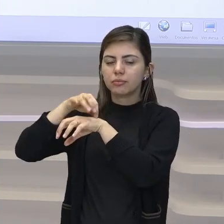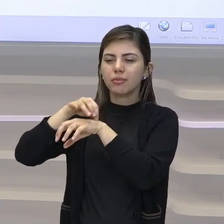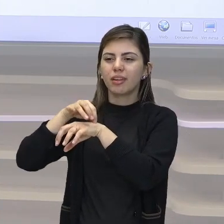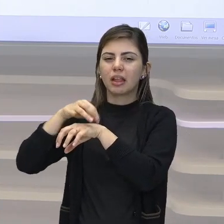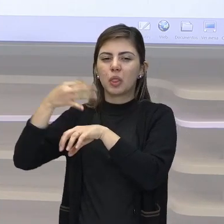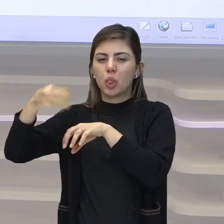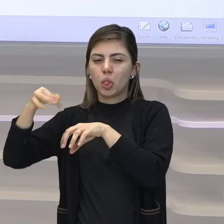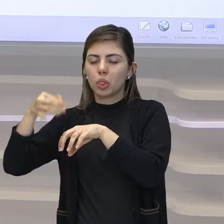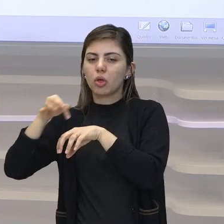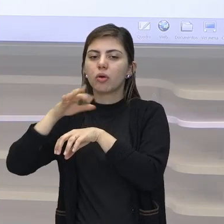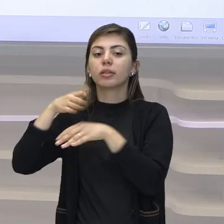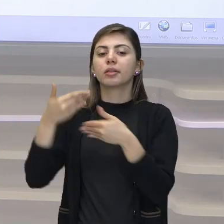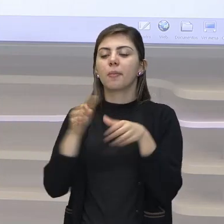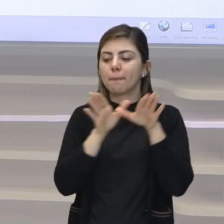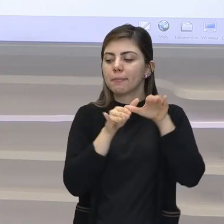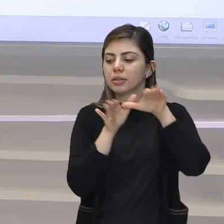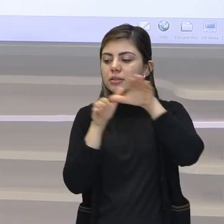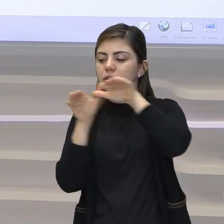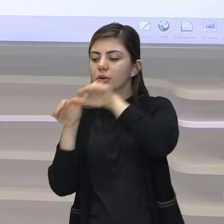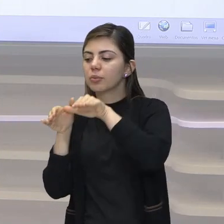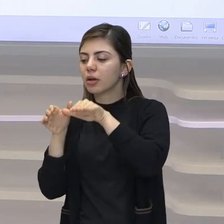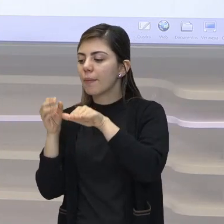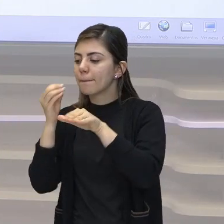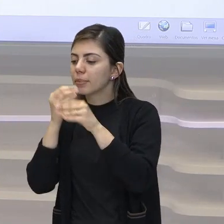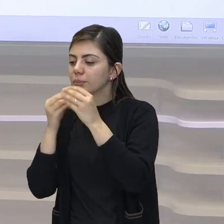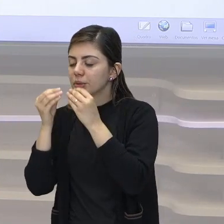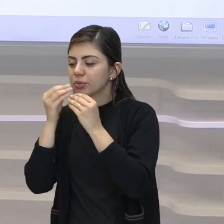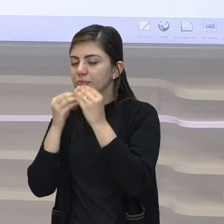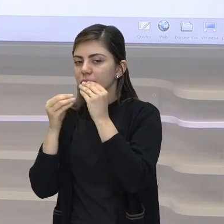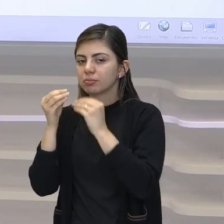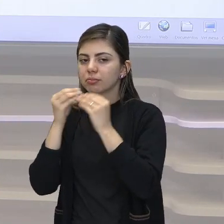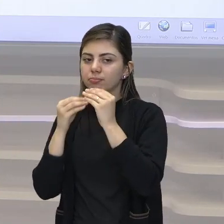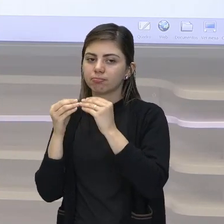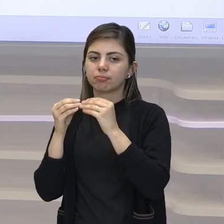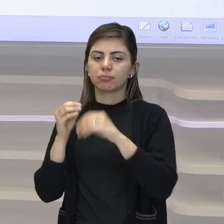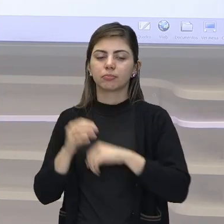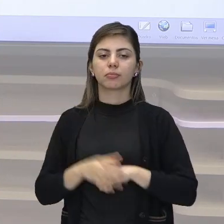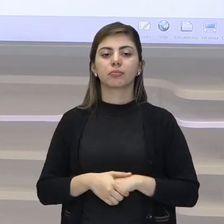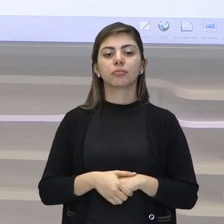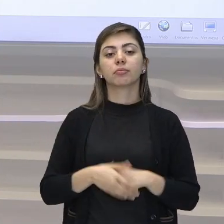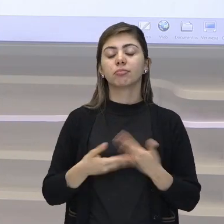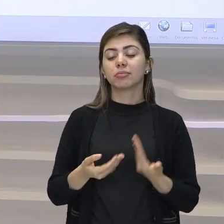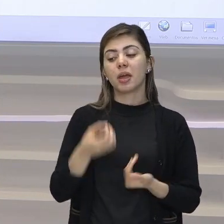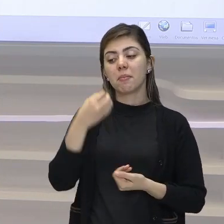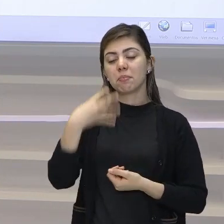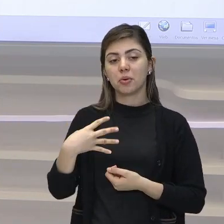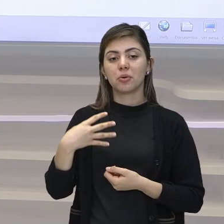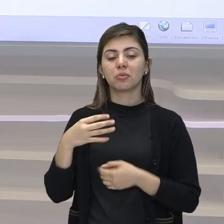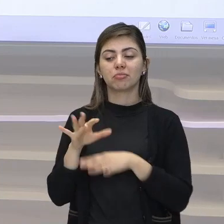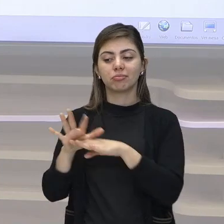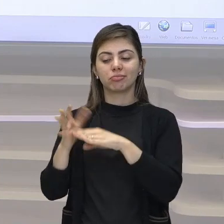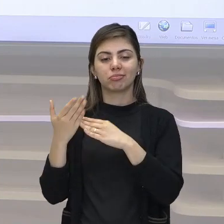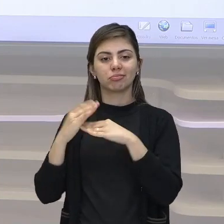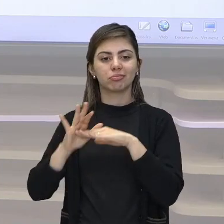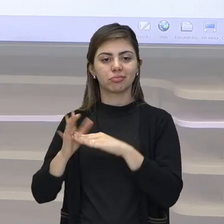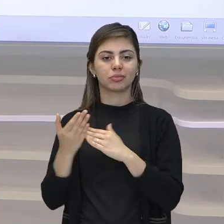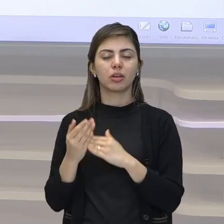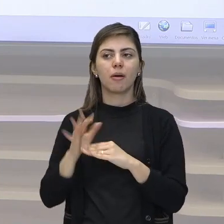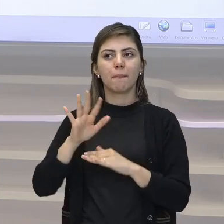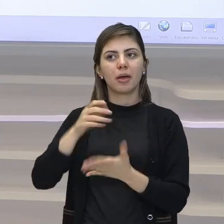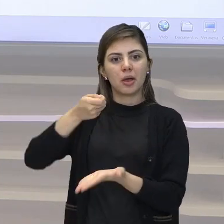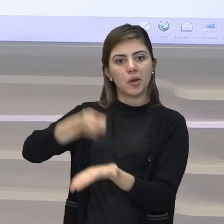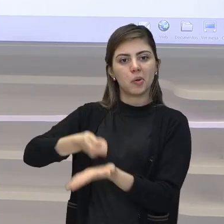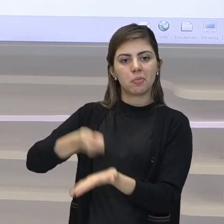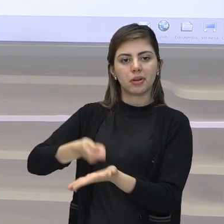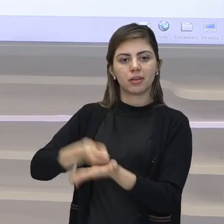está prejudicando o rinoceronte, porque se alimenta de sangue, o carrapato. E para o pássaro é bom porque ele está se alimentando. Mas se